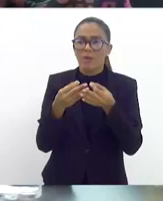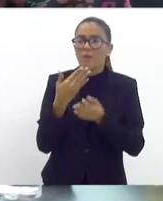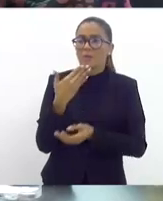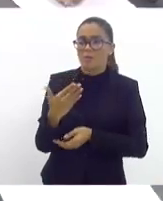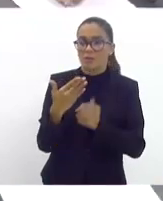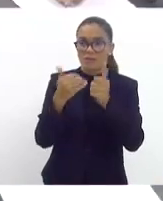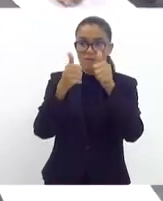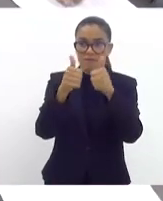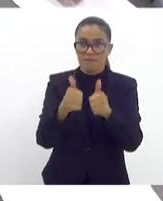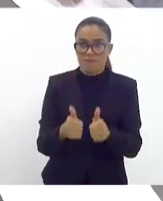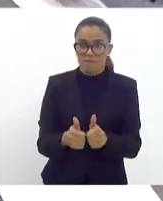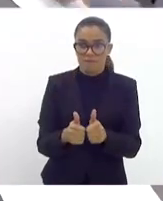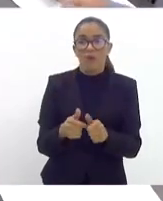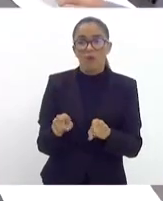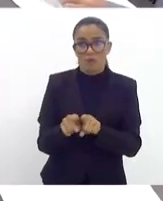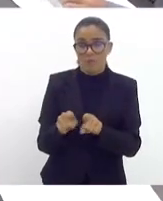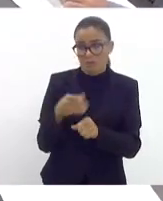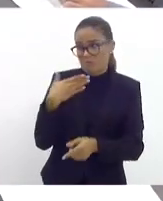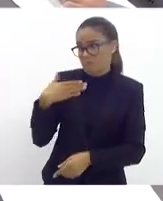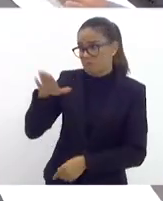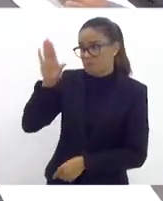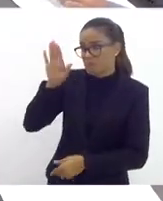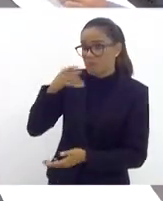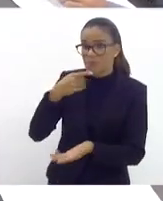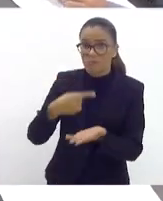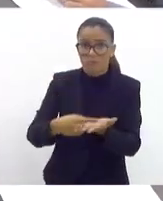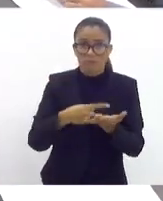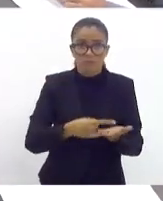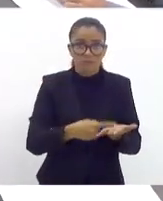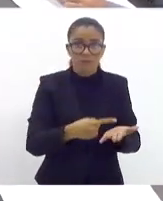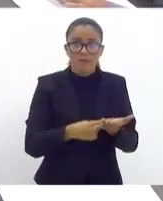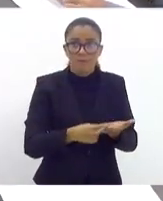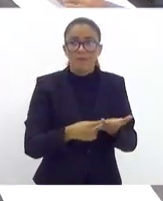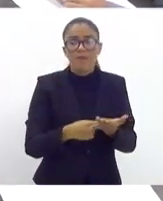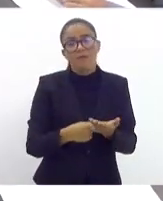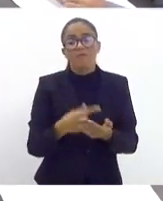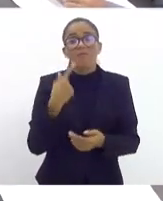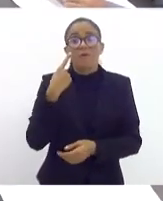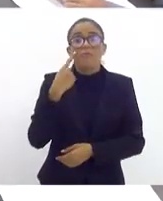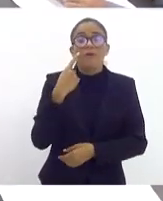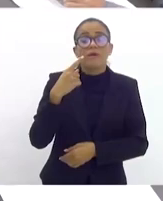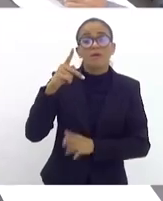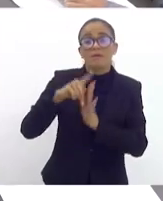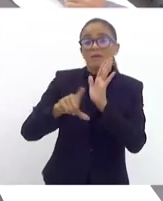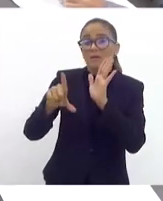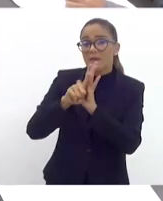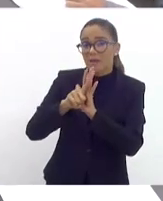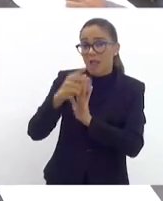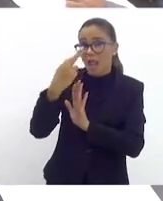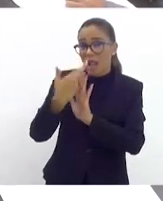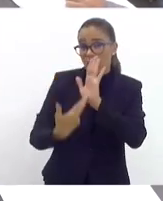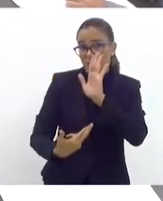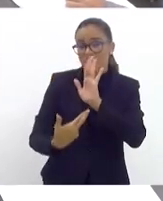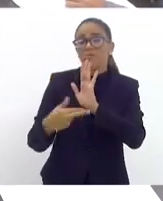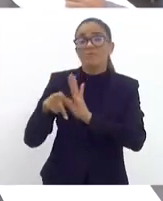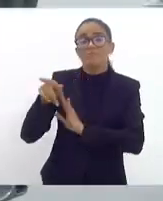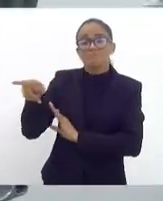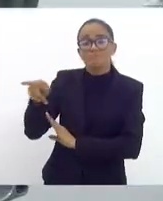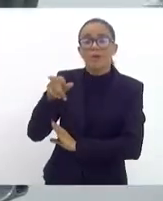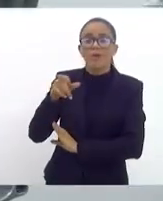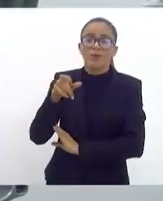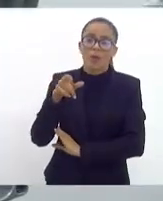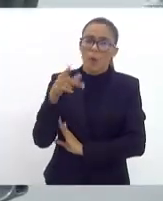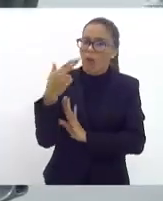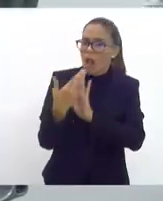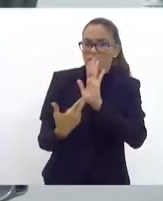Vista firma compromisso aqui quando a gente já tiver mais maduro vamos trazer esse projeto de relatoria do deputado cozinheiro que é um excelente